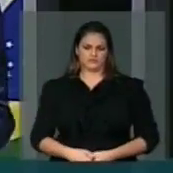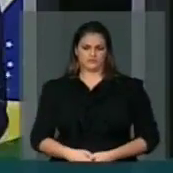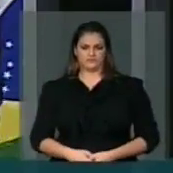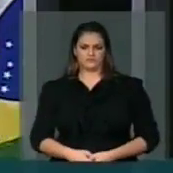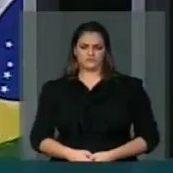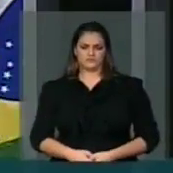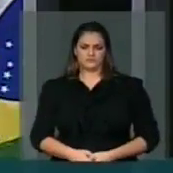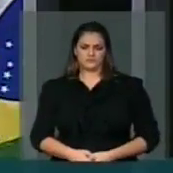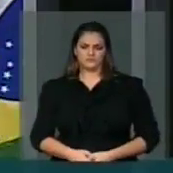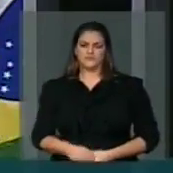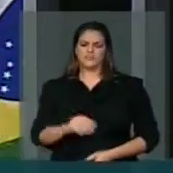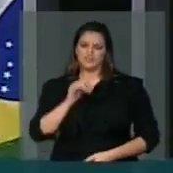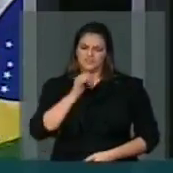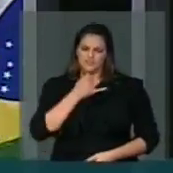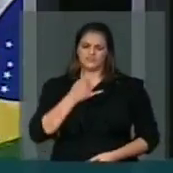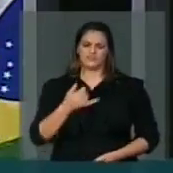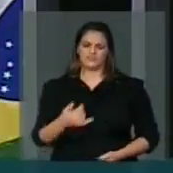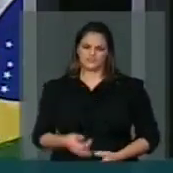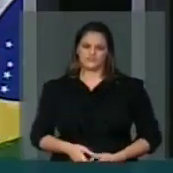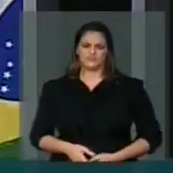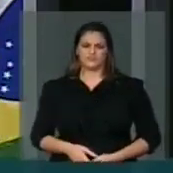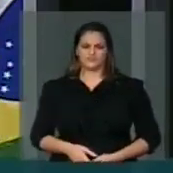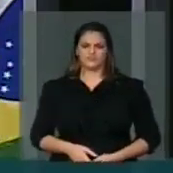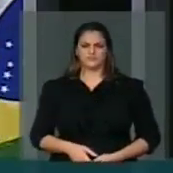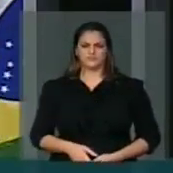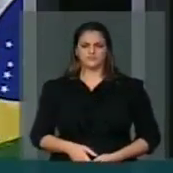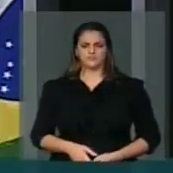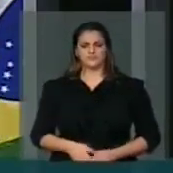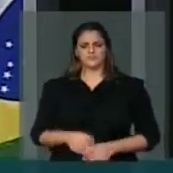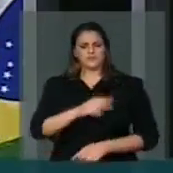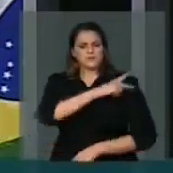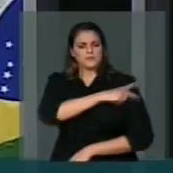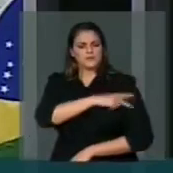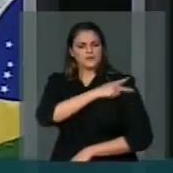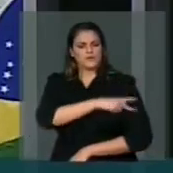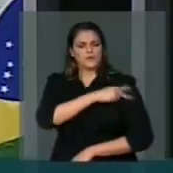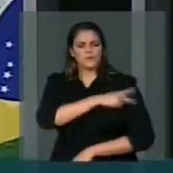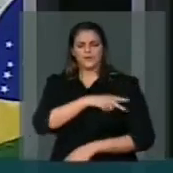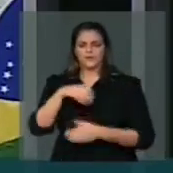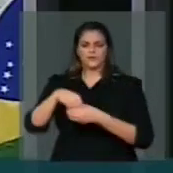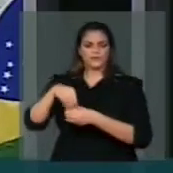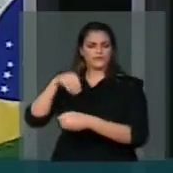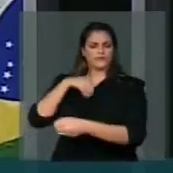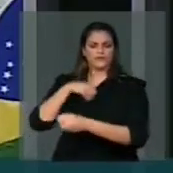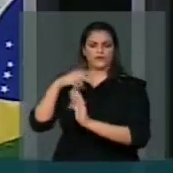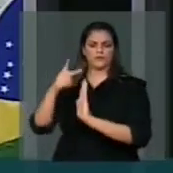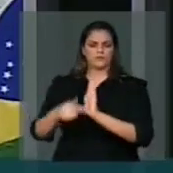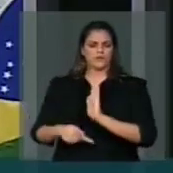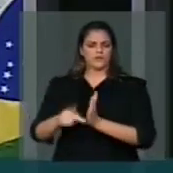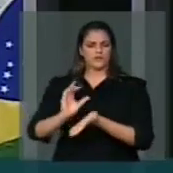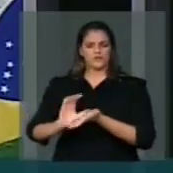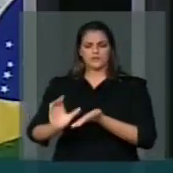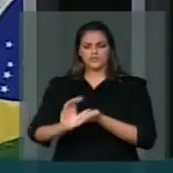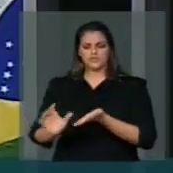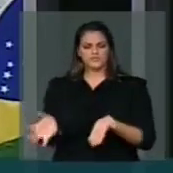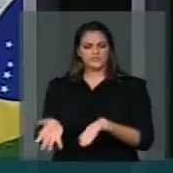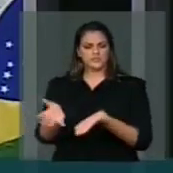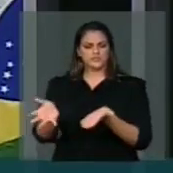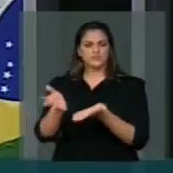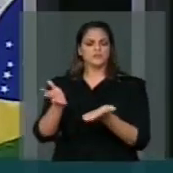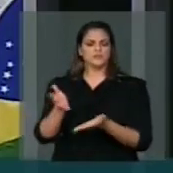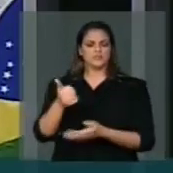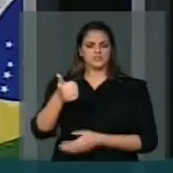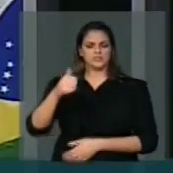É triste, mas é verdade. Piauí fica fora do programa de investimentos